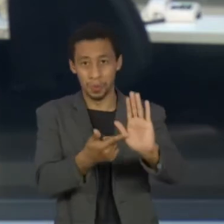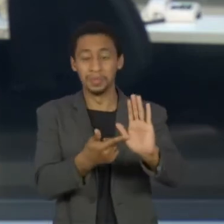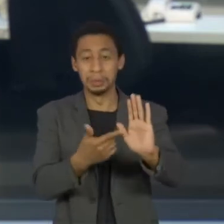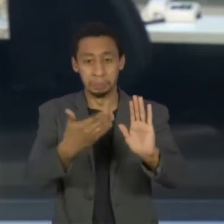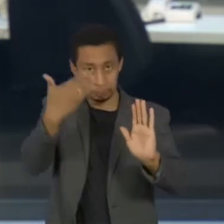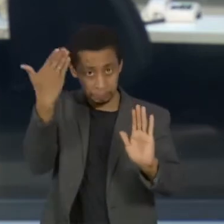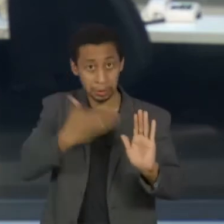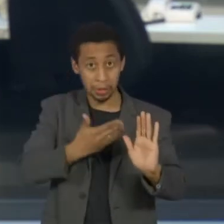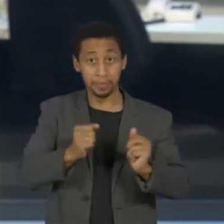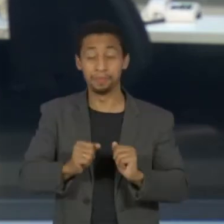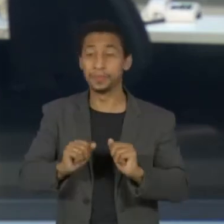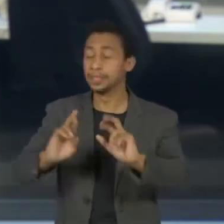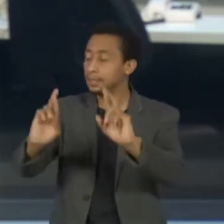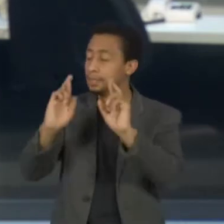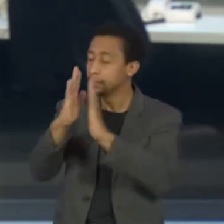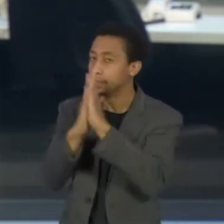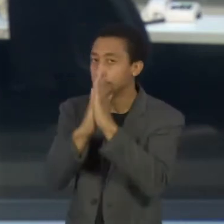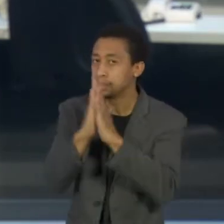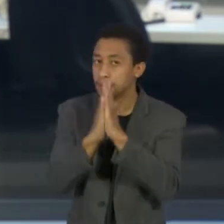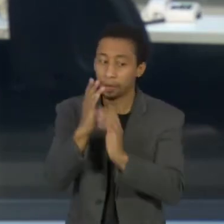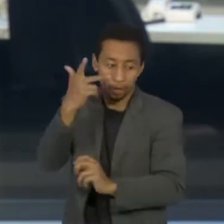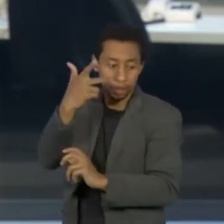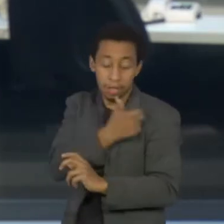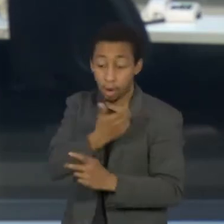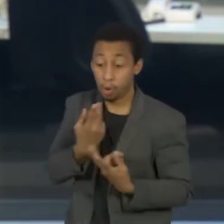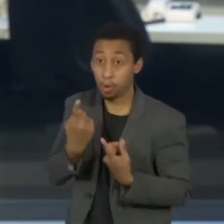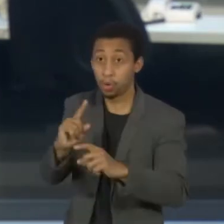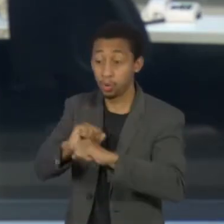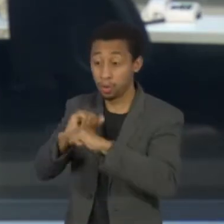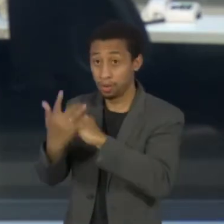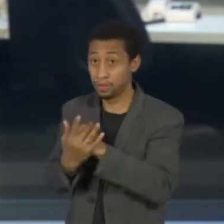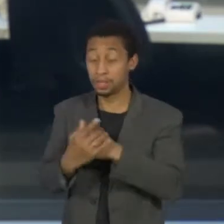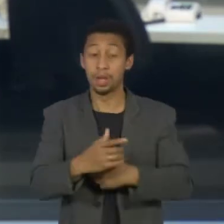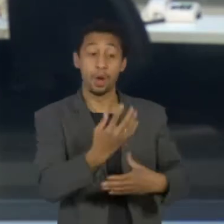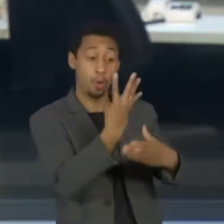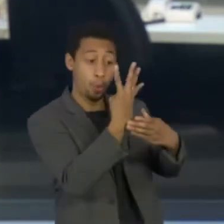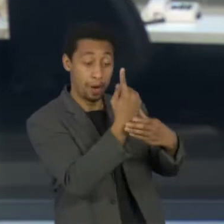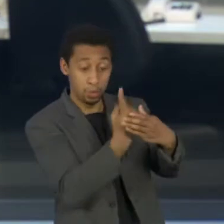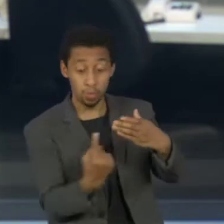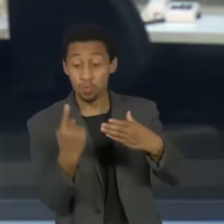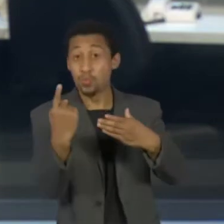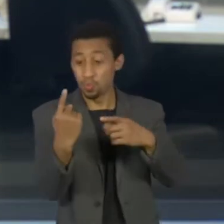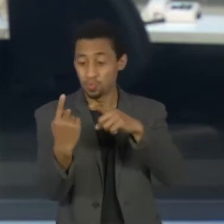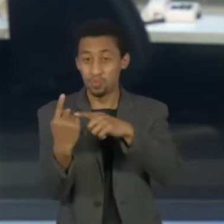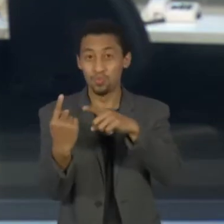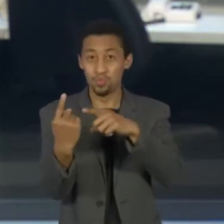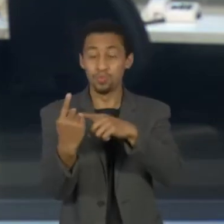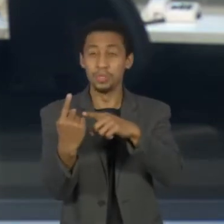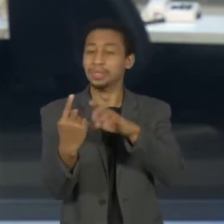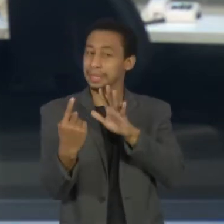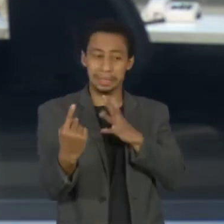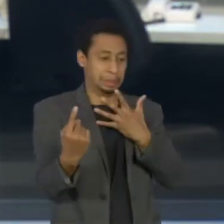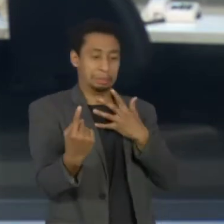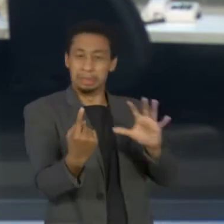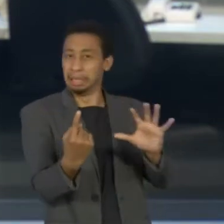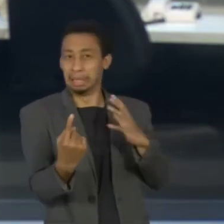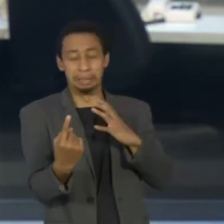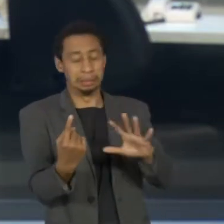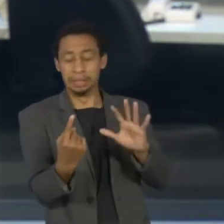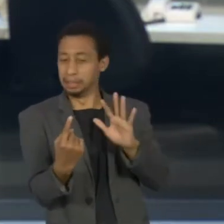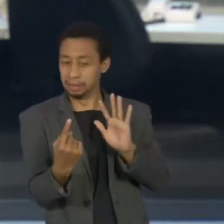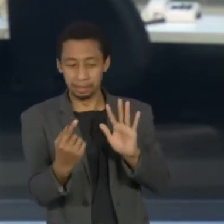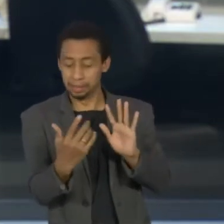toda a torcida por uma vacina contra o coronavírus, um em cada 4 brasileiros resiste à ideia de